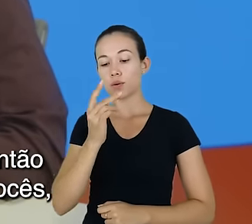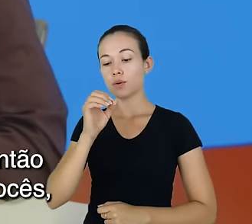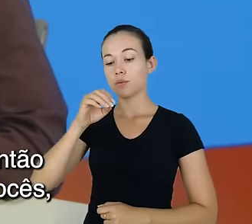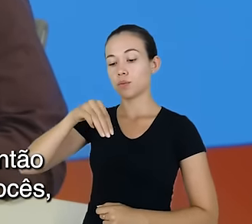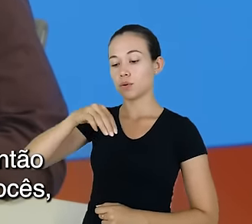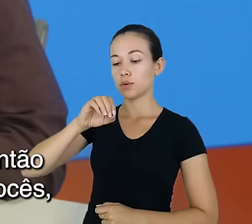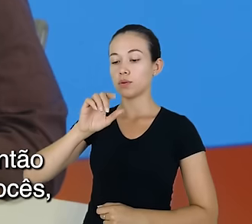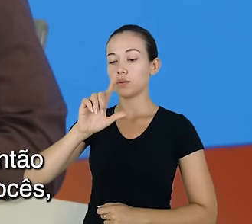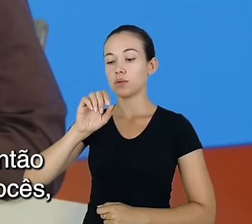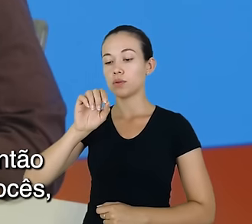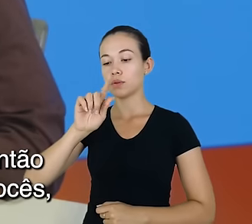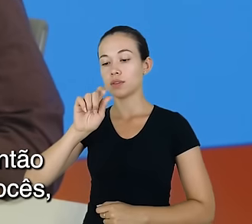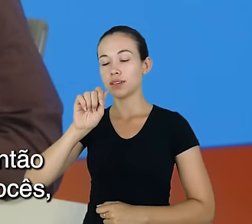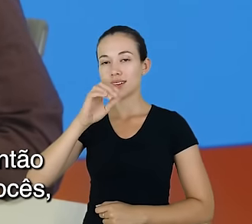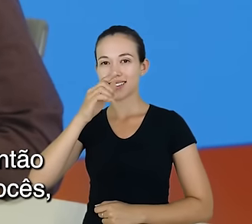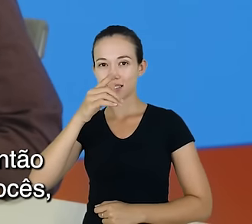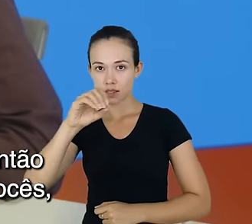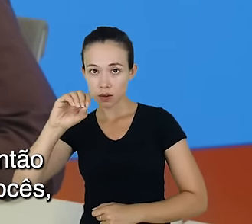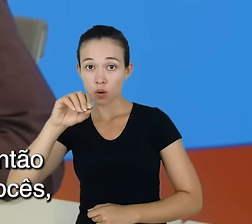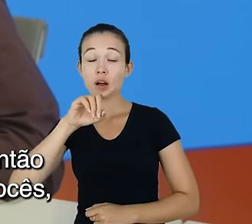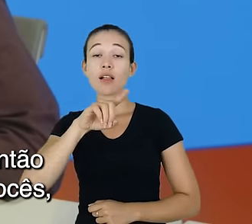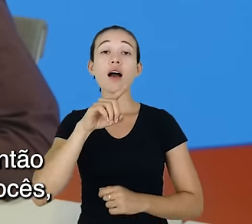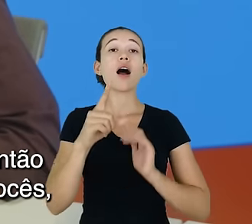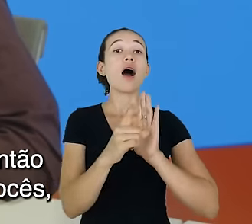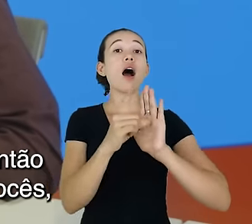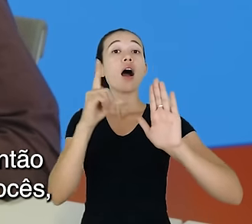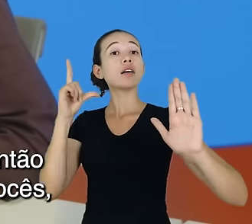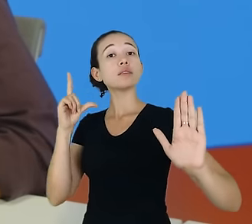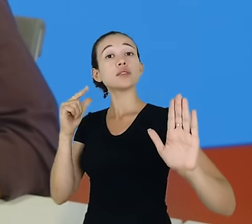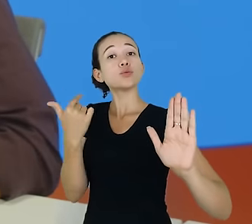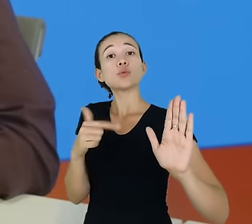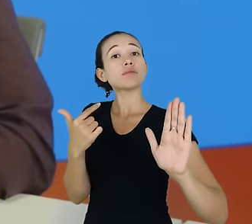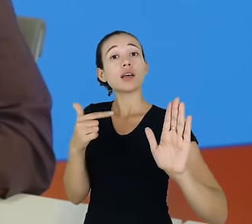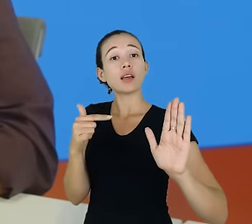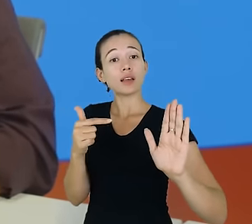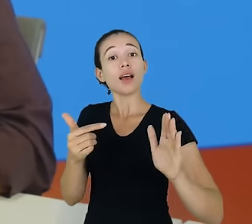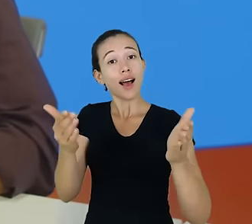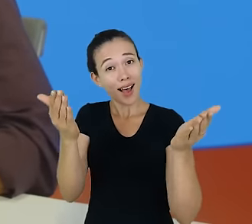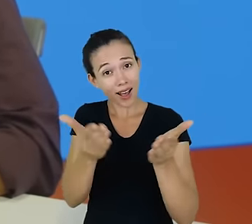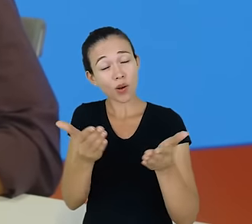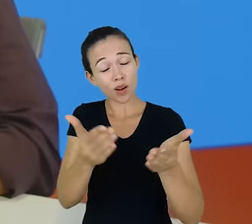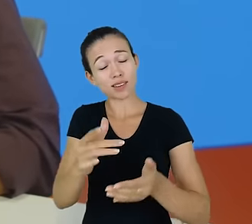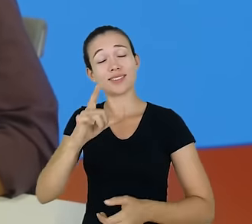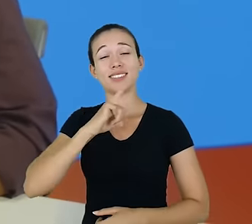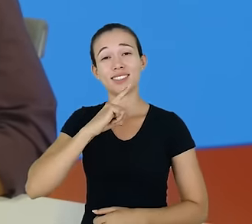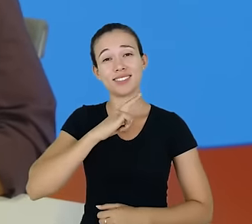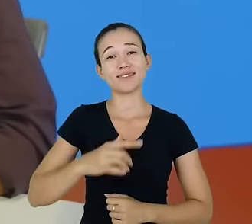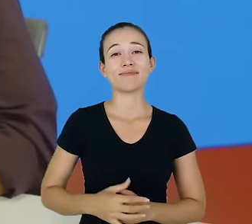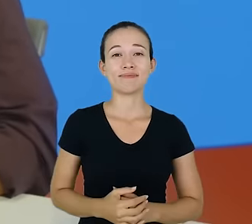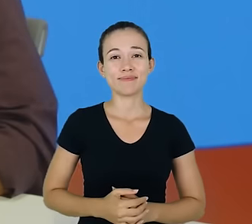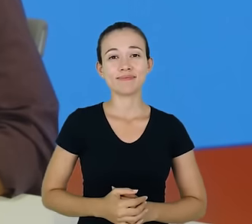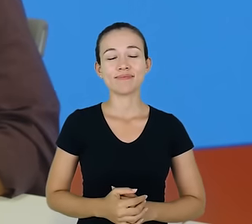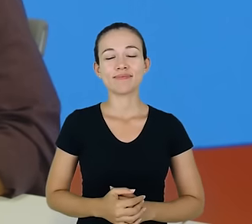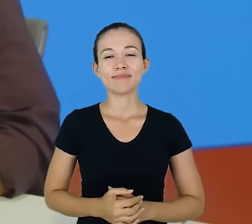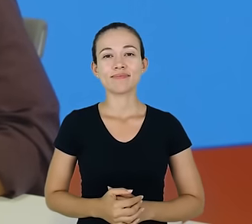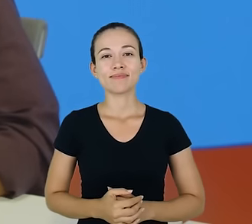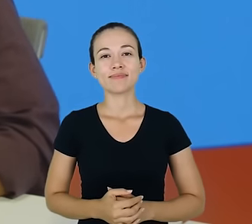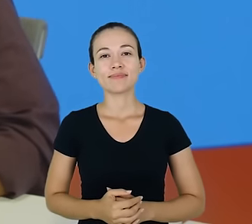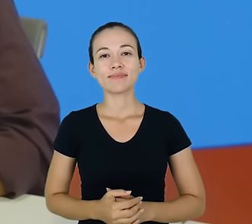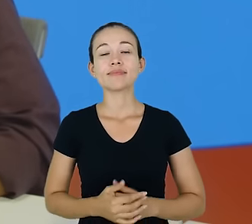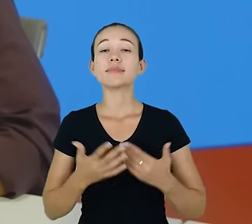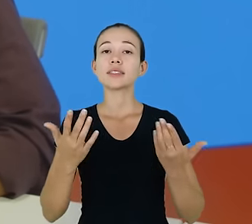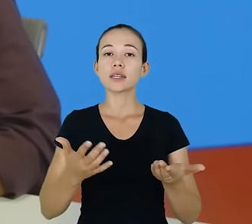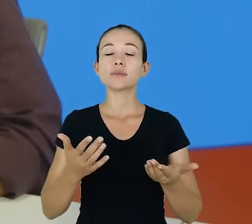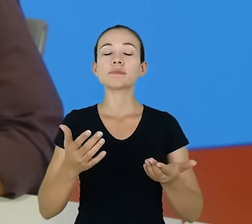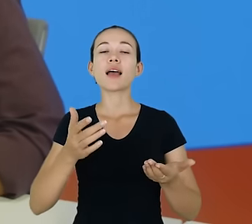tinha versão de homologação então eu não conseguiria nem mostrar para vocês eh pô a emissão do documento que é uma coisa legal a gente ficaria muito ali só